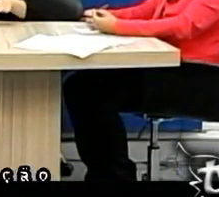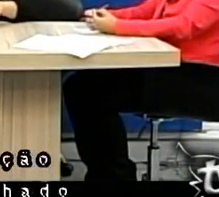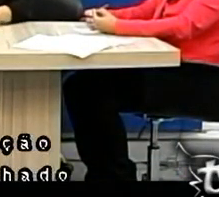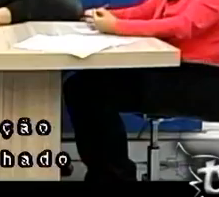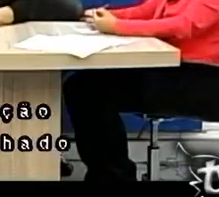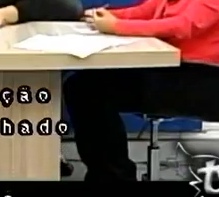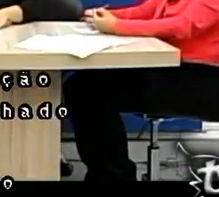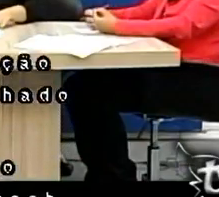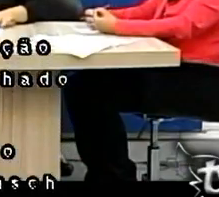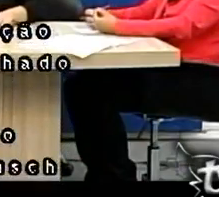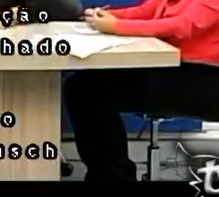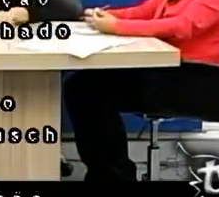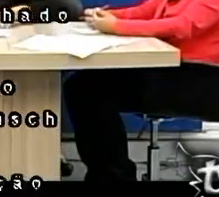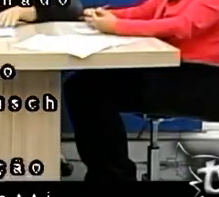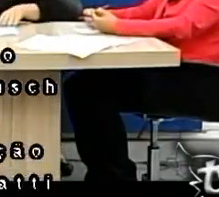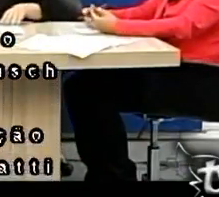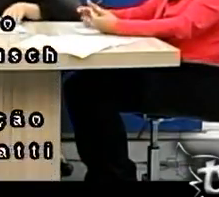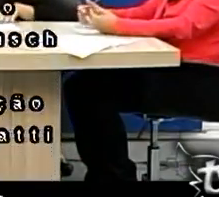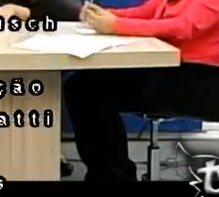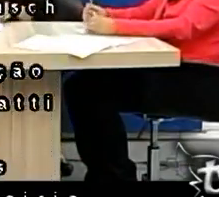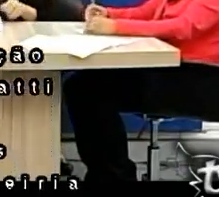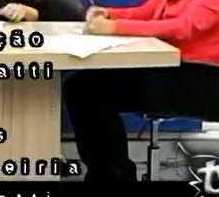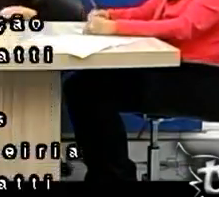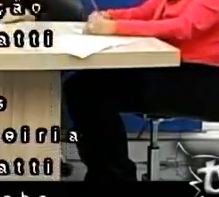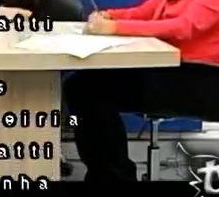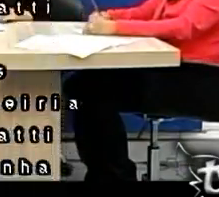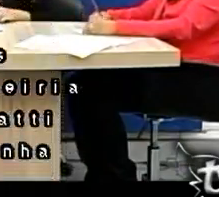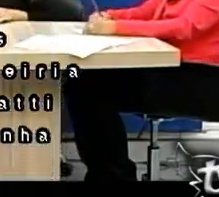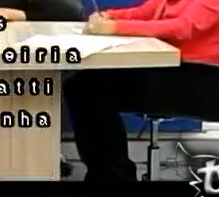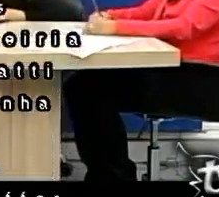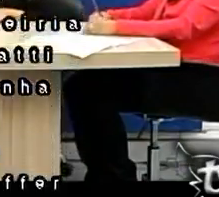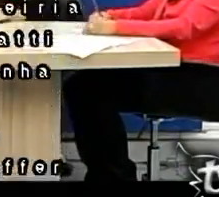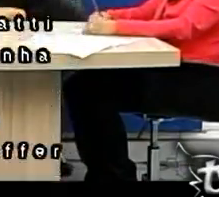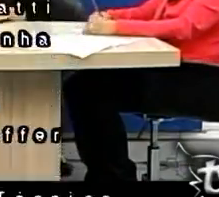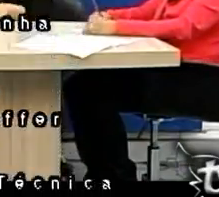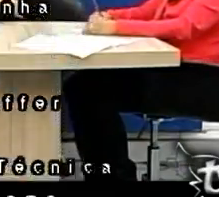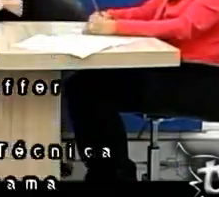Muito obrigada pelo convite. A gente que agradece. Ecologia